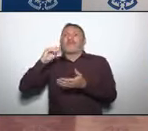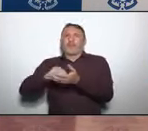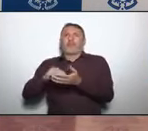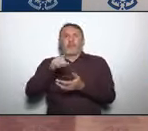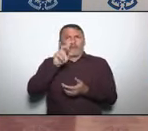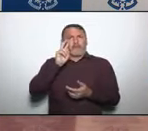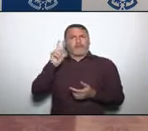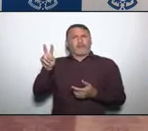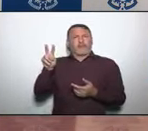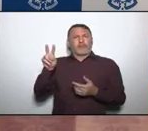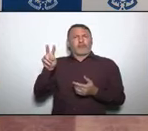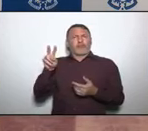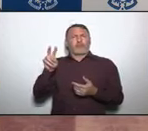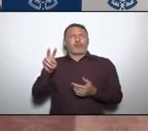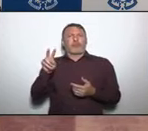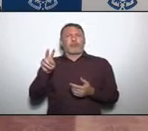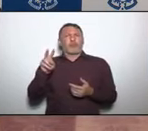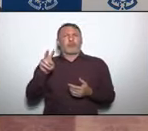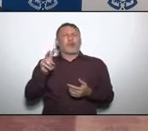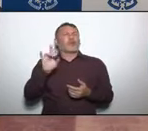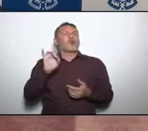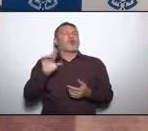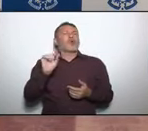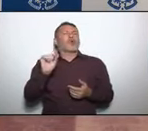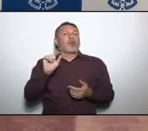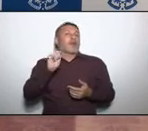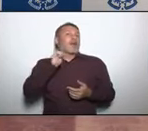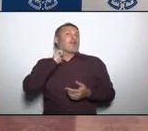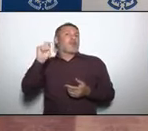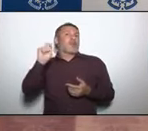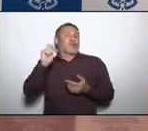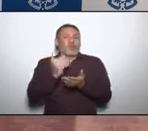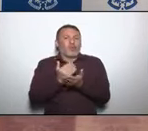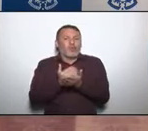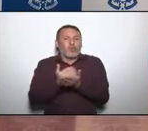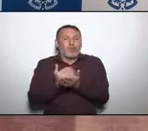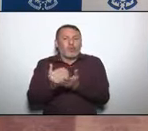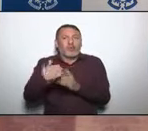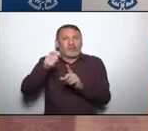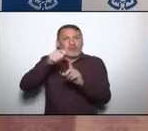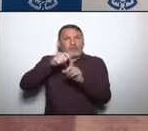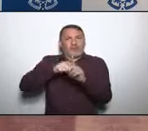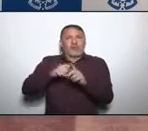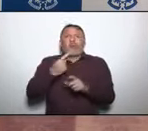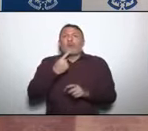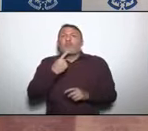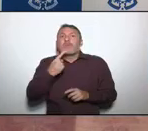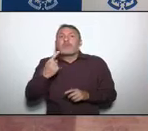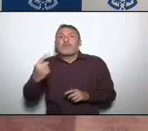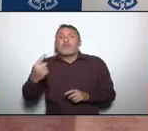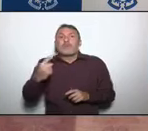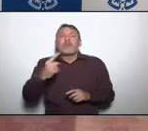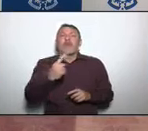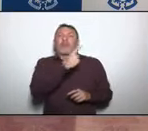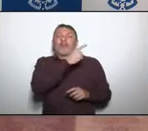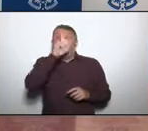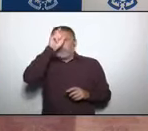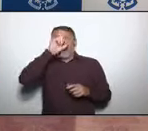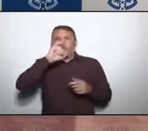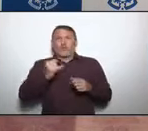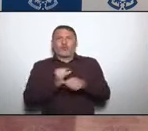no primeira semana de abril, o número de pessoas internadas no principal hospital nosso, que é o Jaime Santos